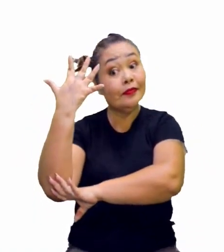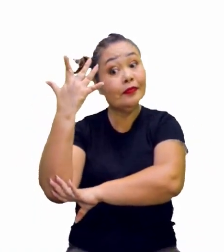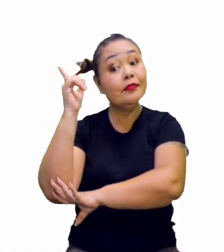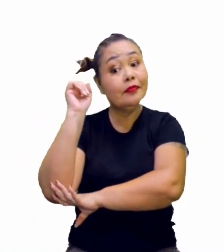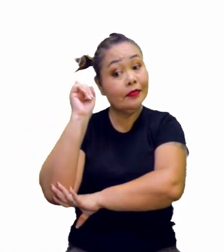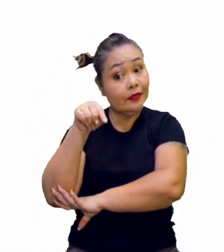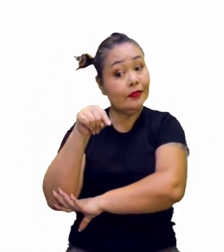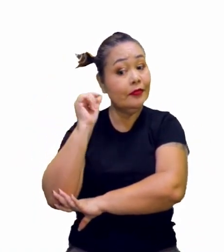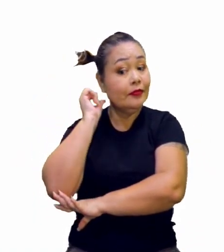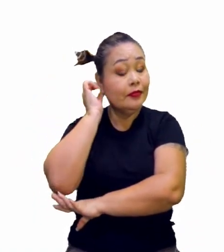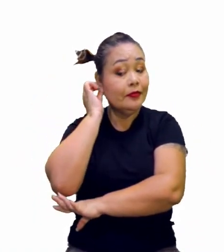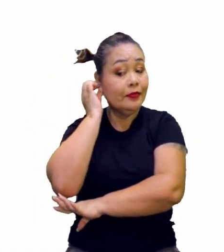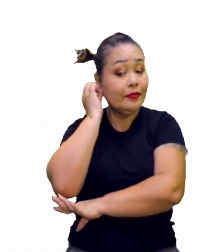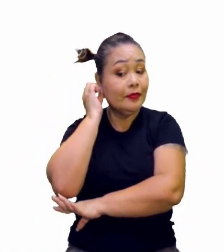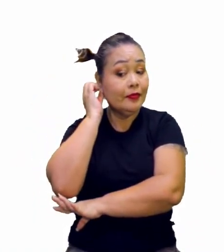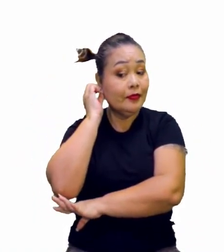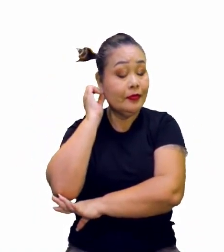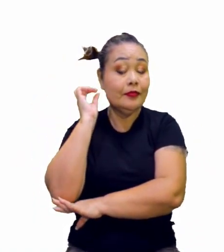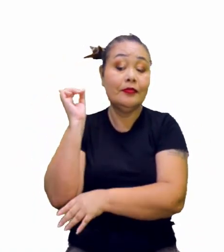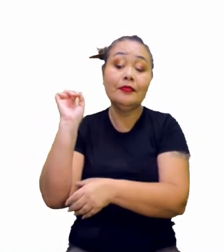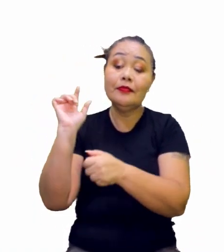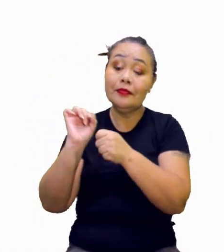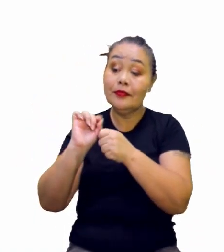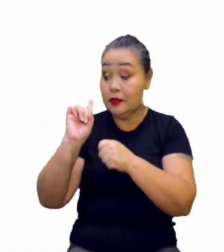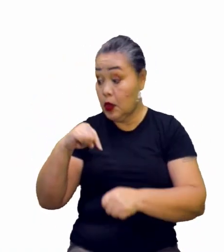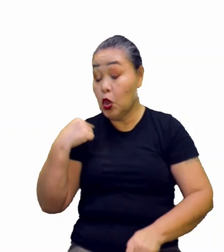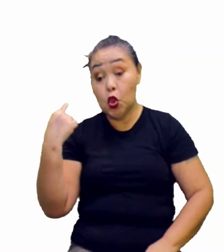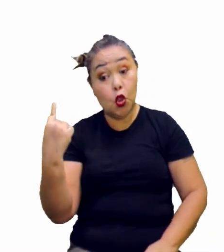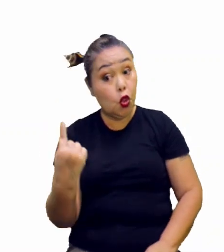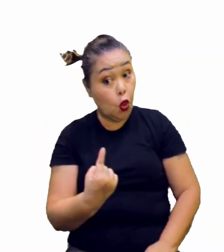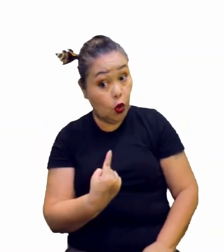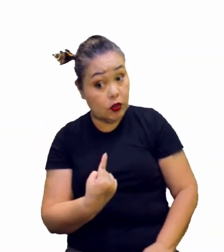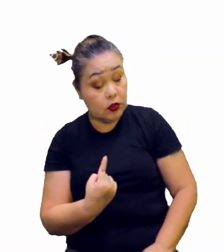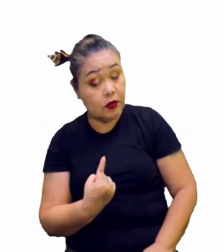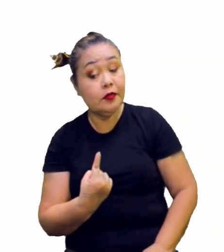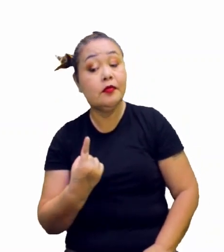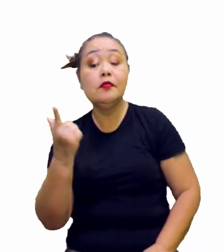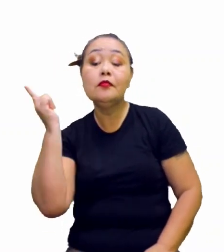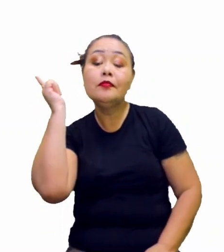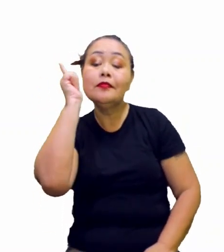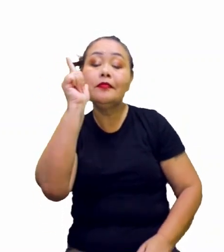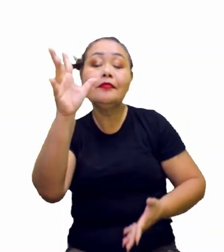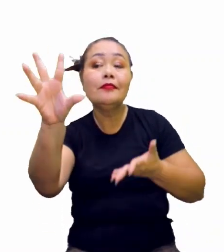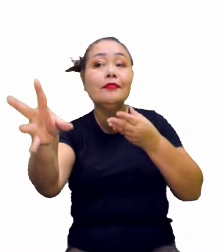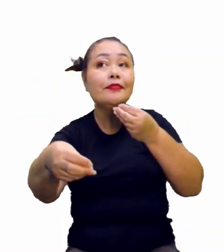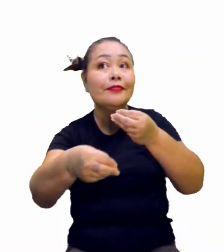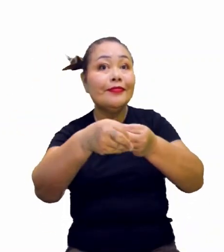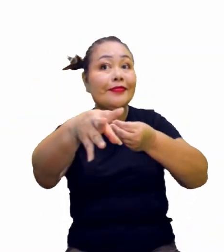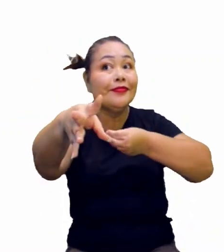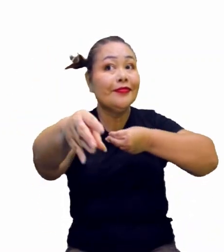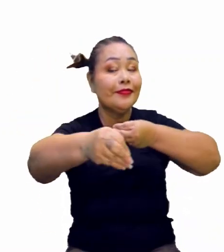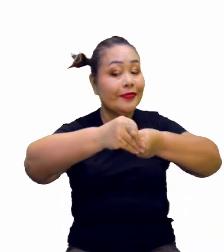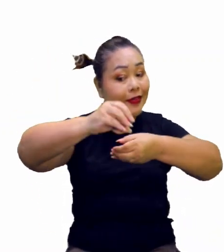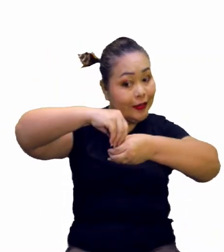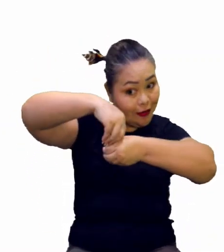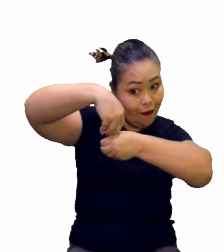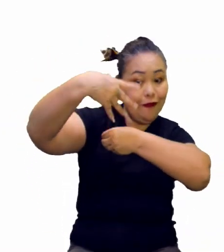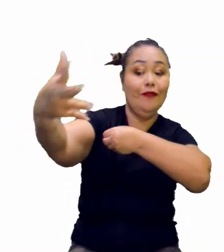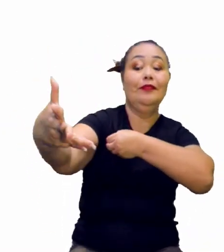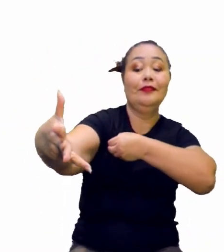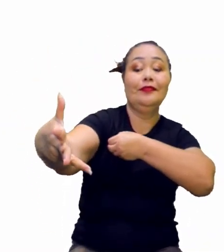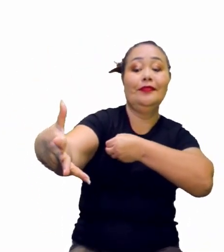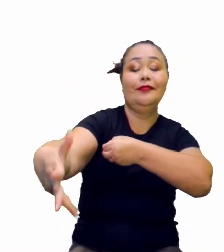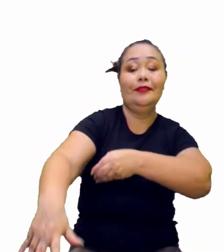são endógenas, nossa, e ainda conseguimos agregar atividades exógenas,